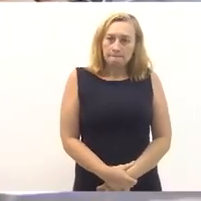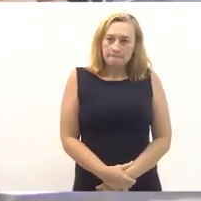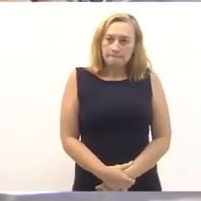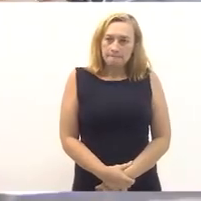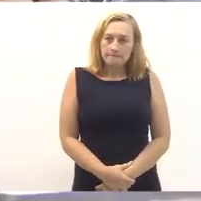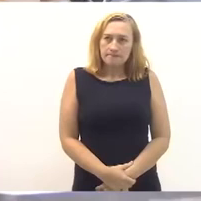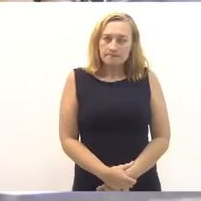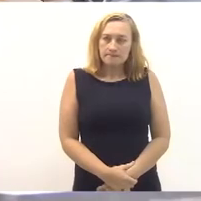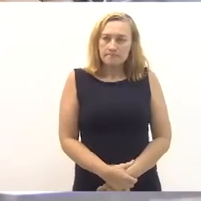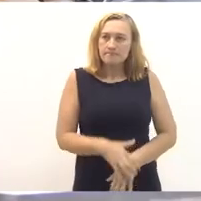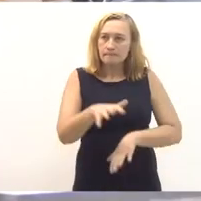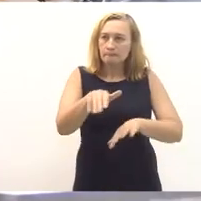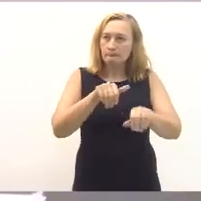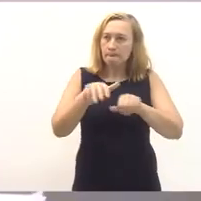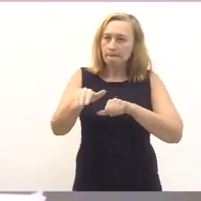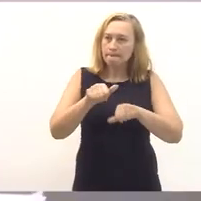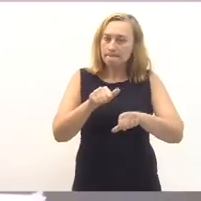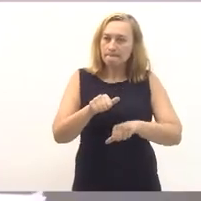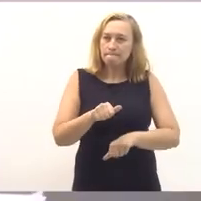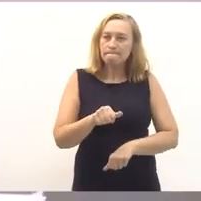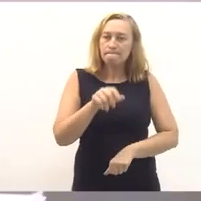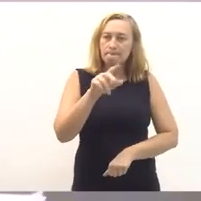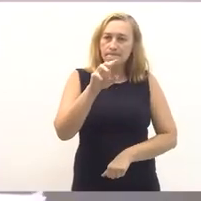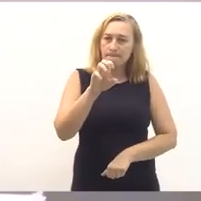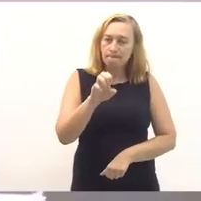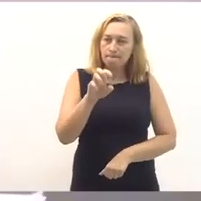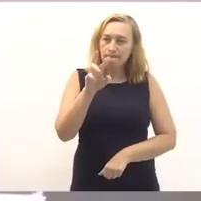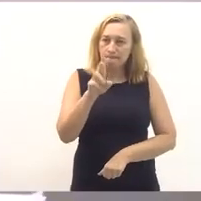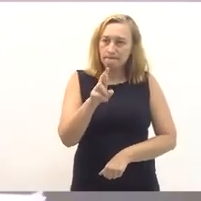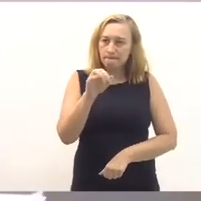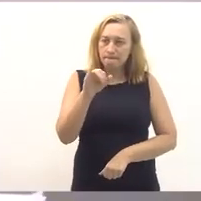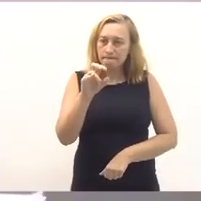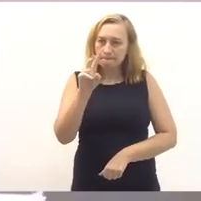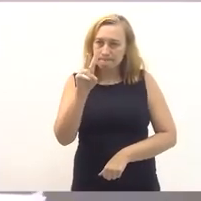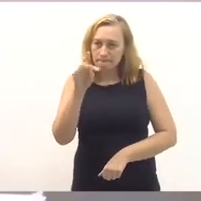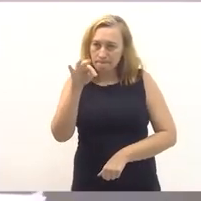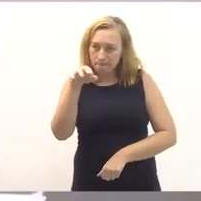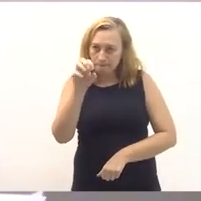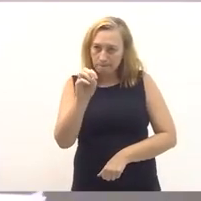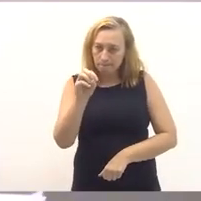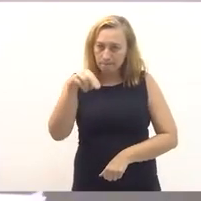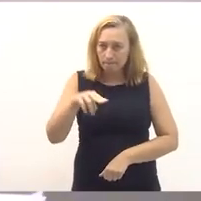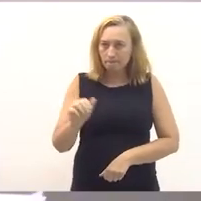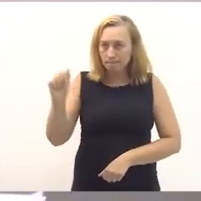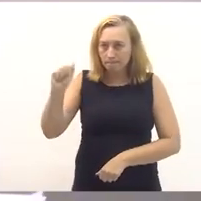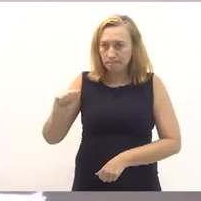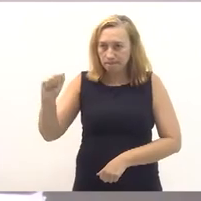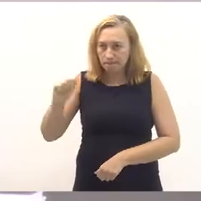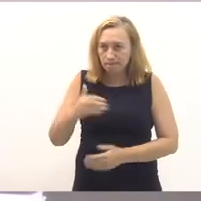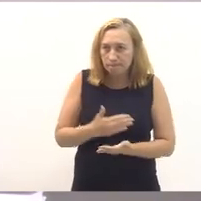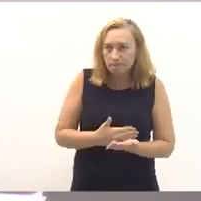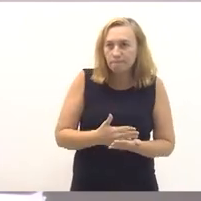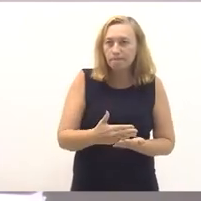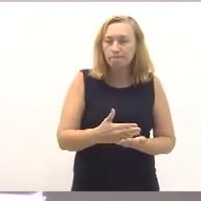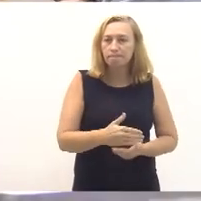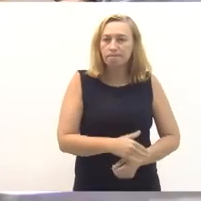eu chamo chama agora herivelto mediads da associação recomeço